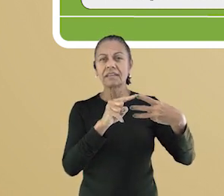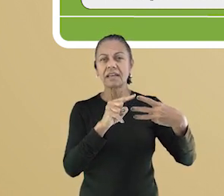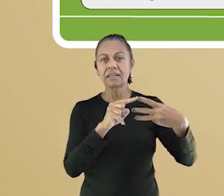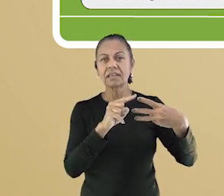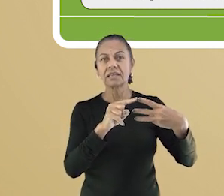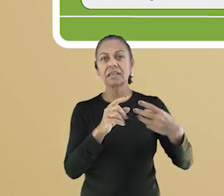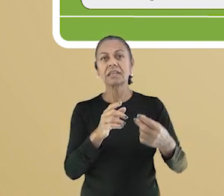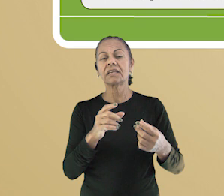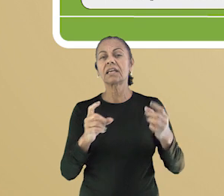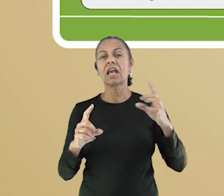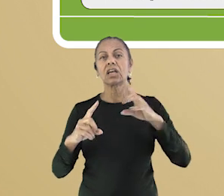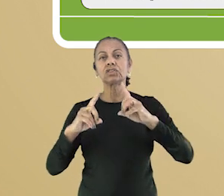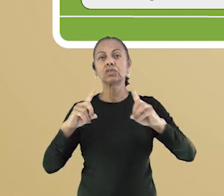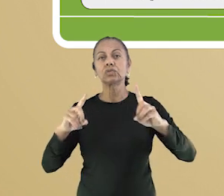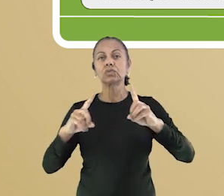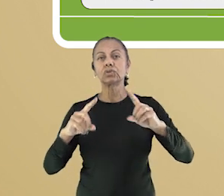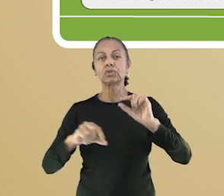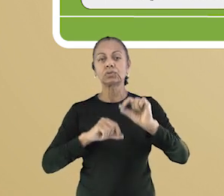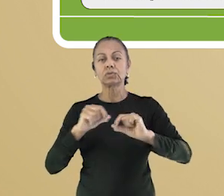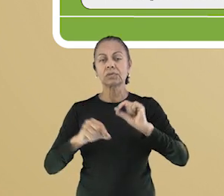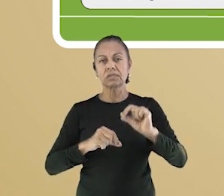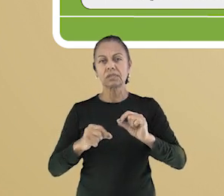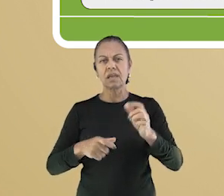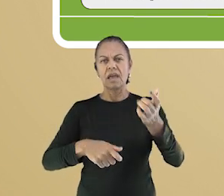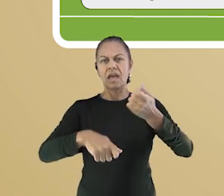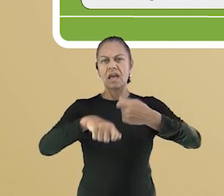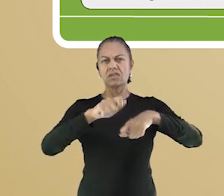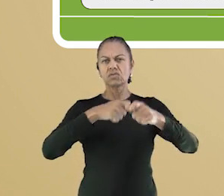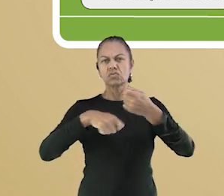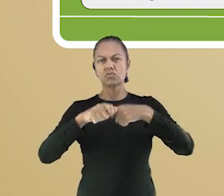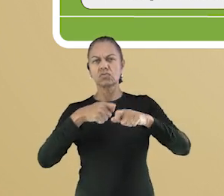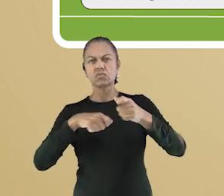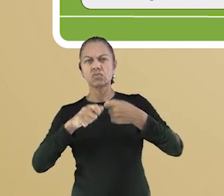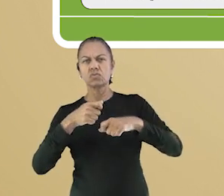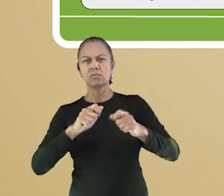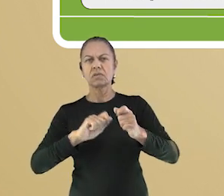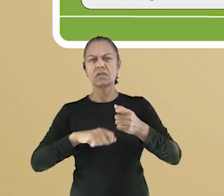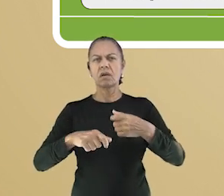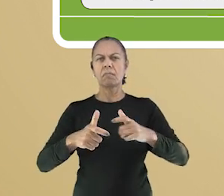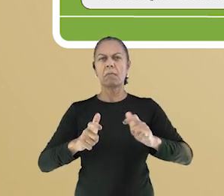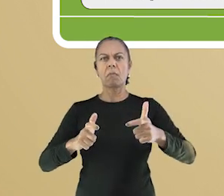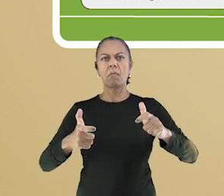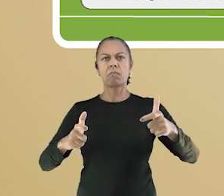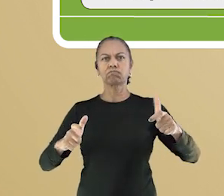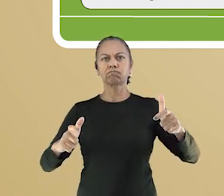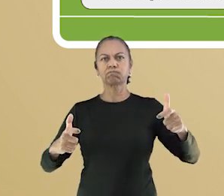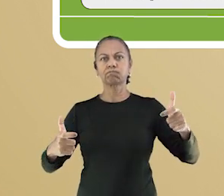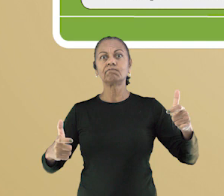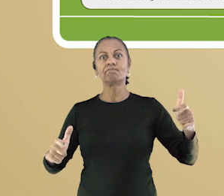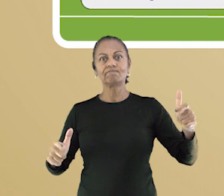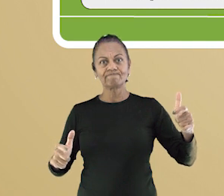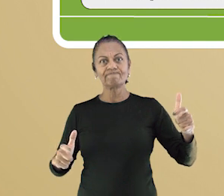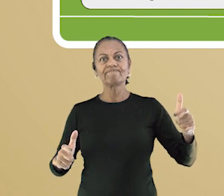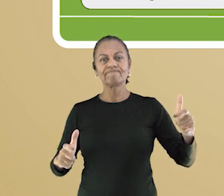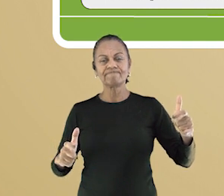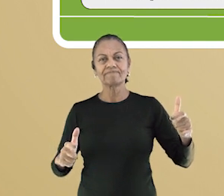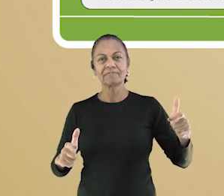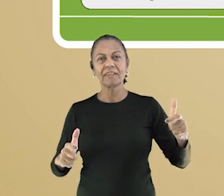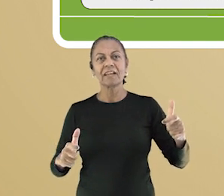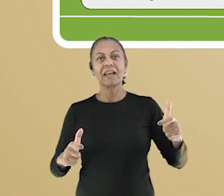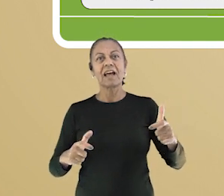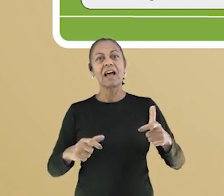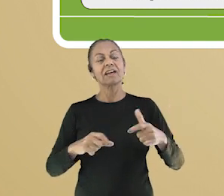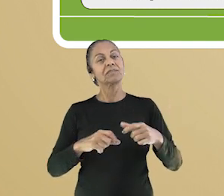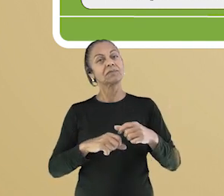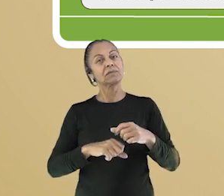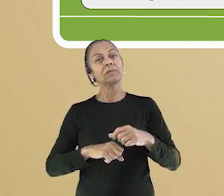discutido atualmente são as economias em expansão, como as já citadas, agricultura, pecuária, mas também temos